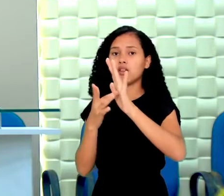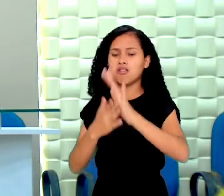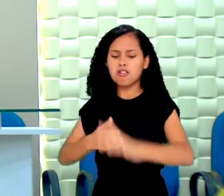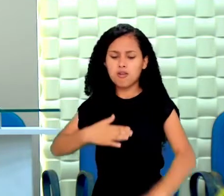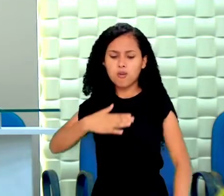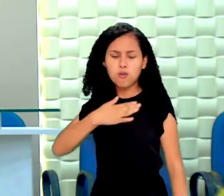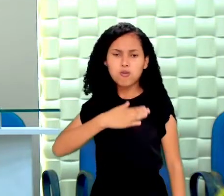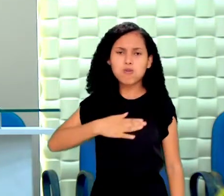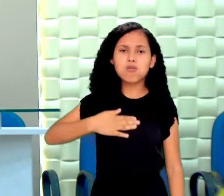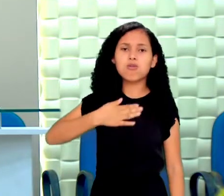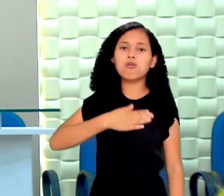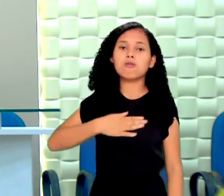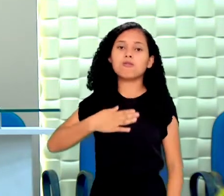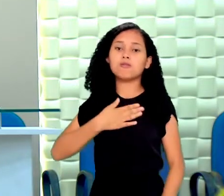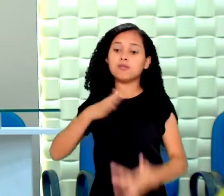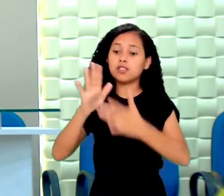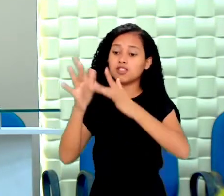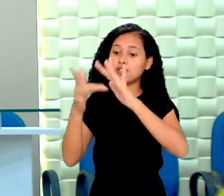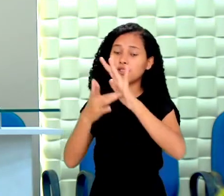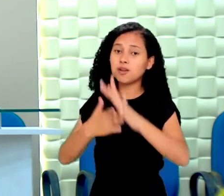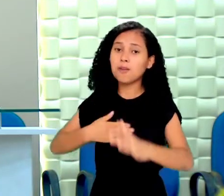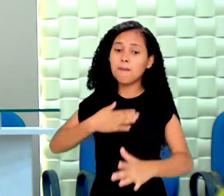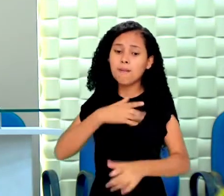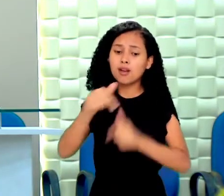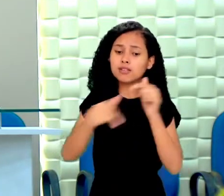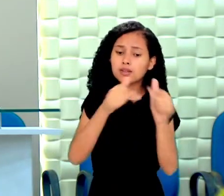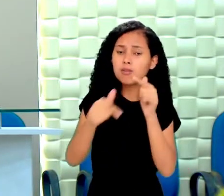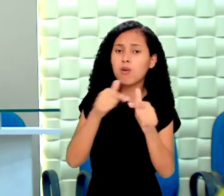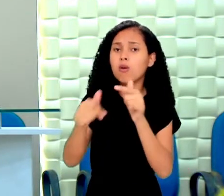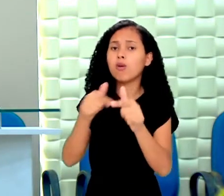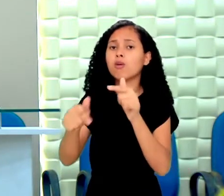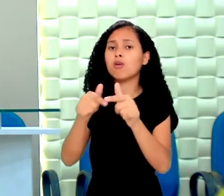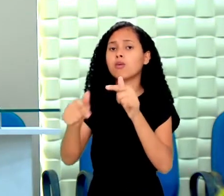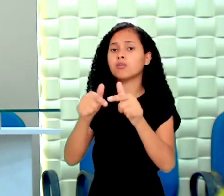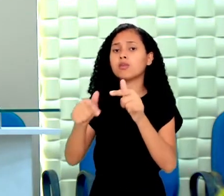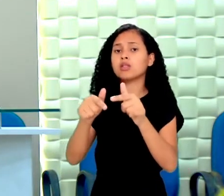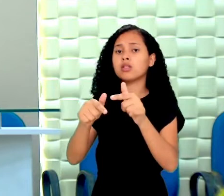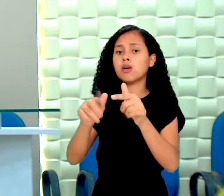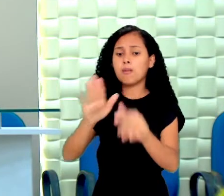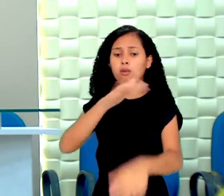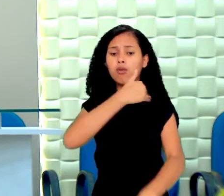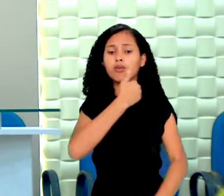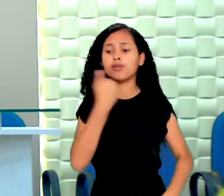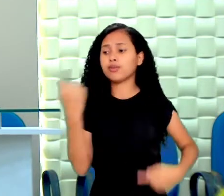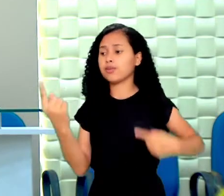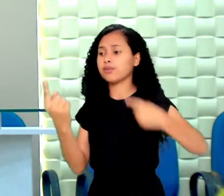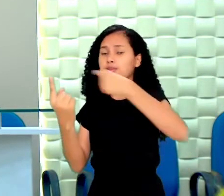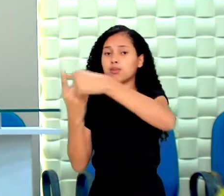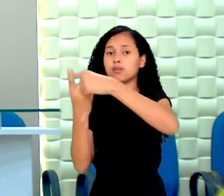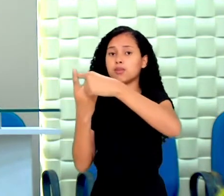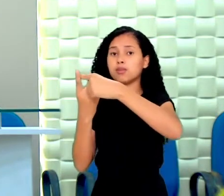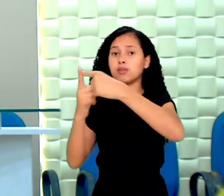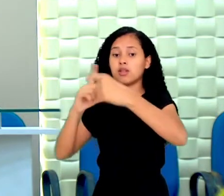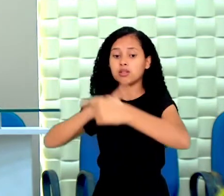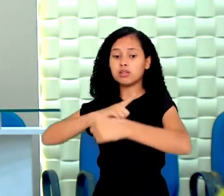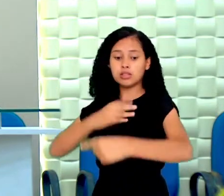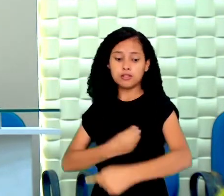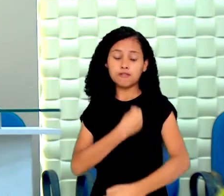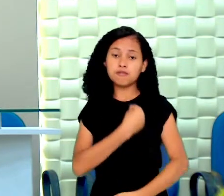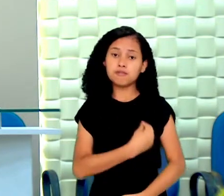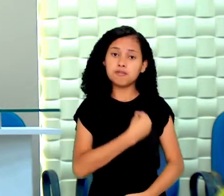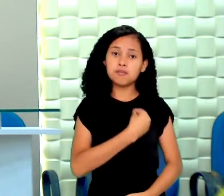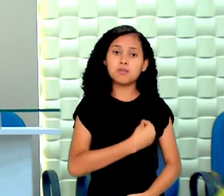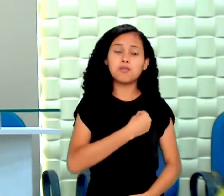deseja, e o Senhor Jesus trabalhou por isso, deu a sua vida para nos trazer de volta ao